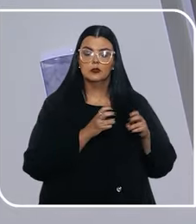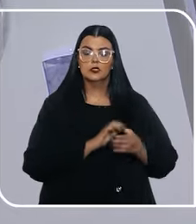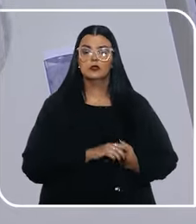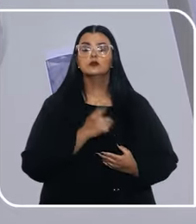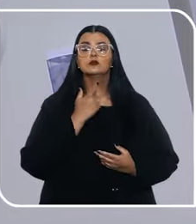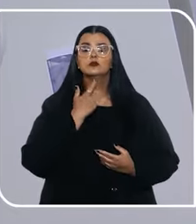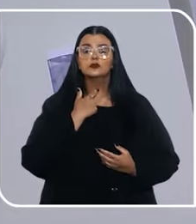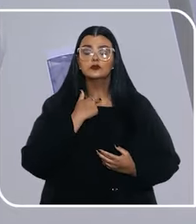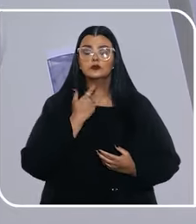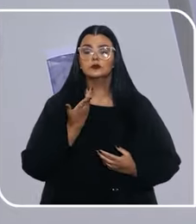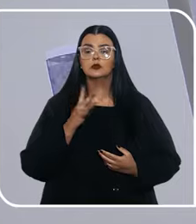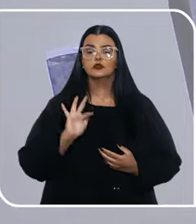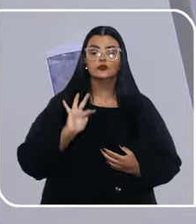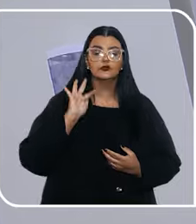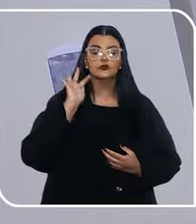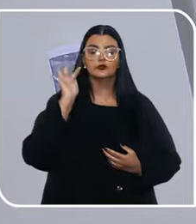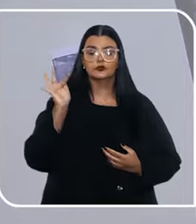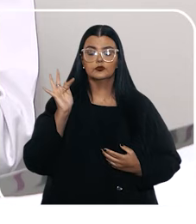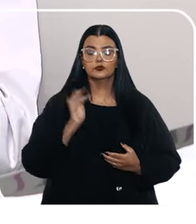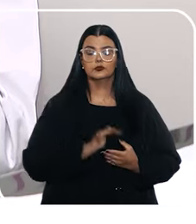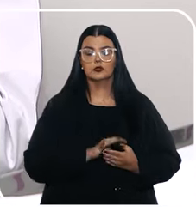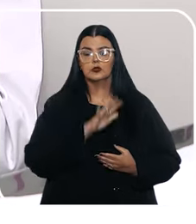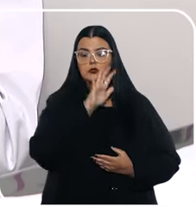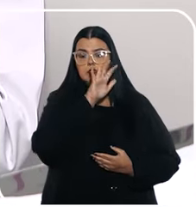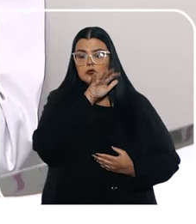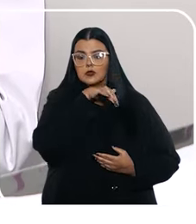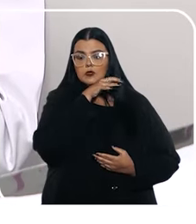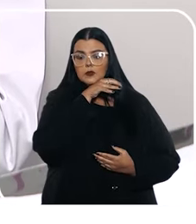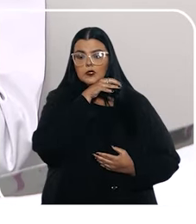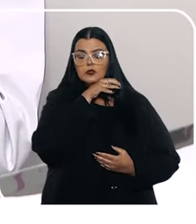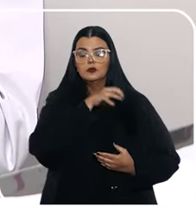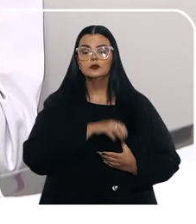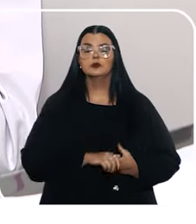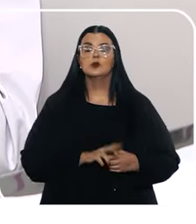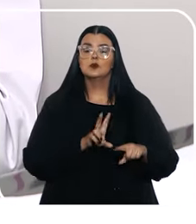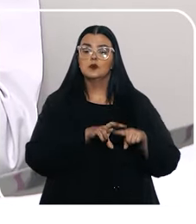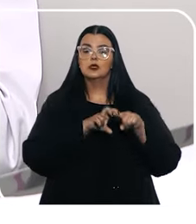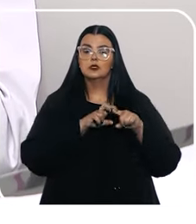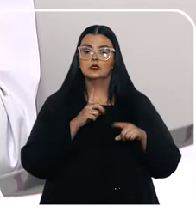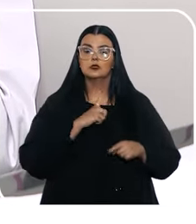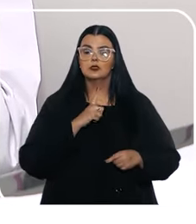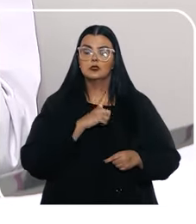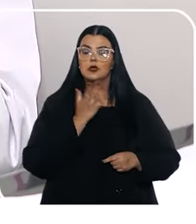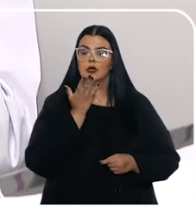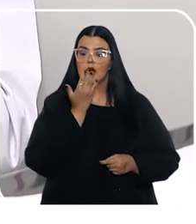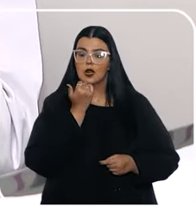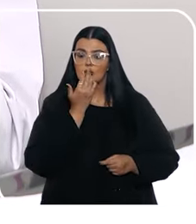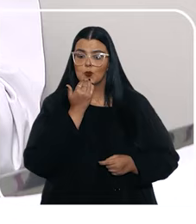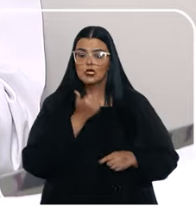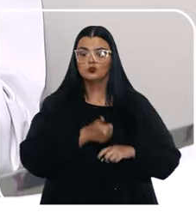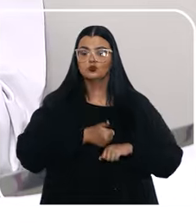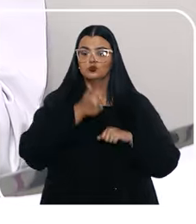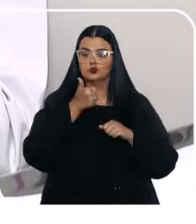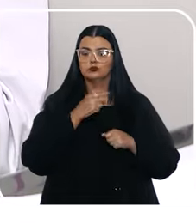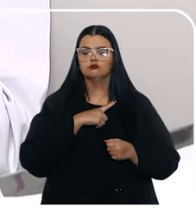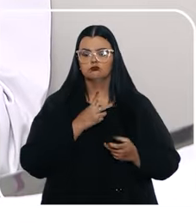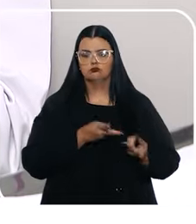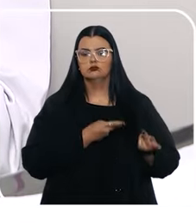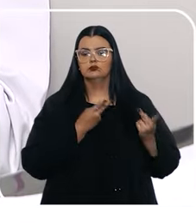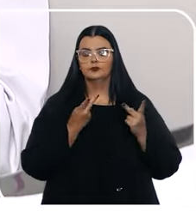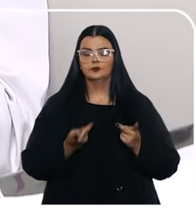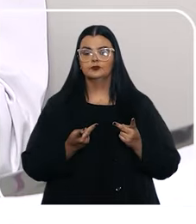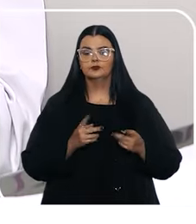como ela tem desejado o futuro dos animais. Por isso que temos alimentos de boa qualidade